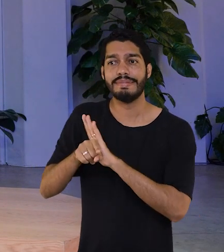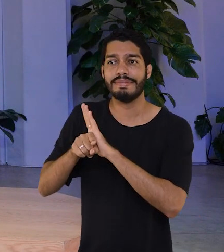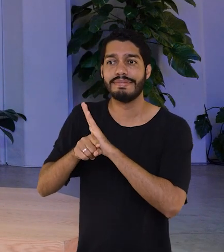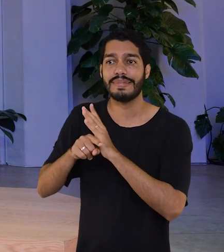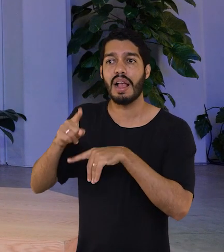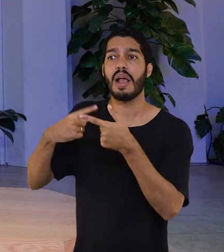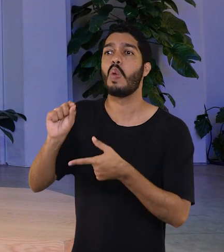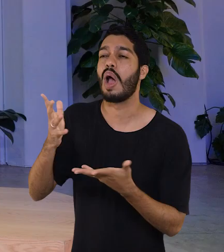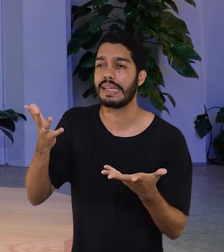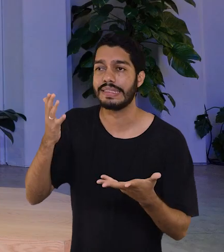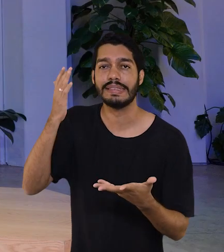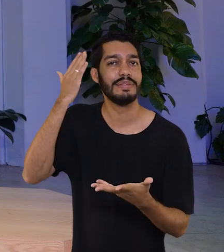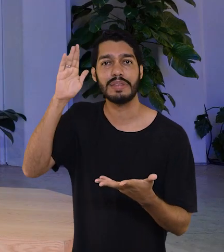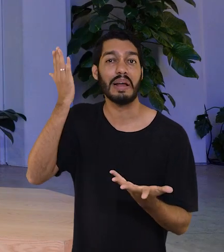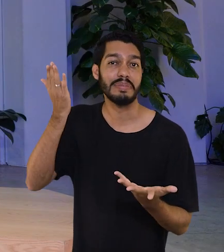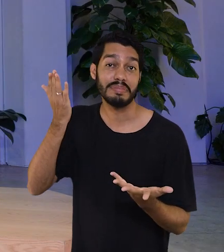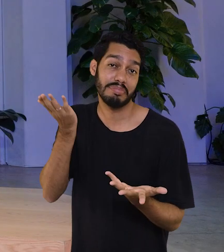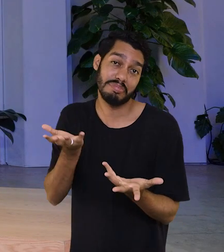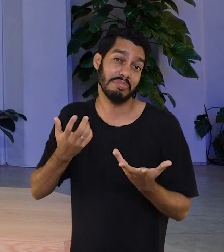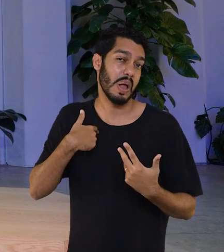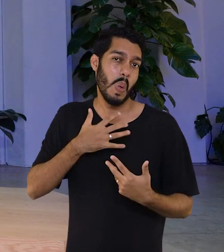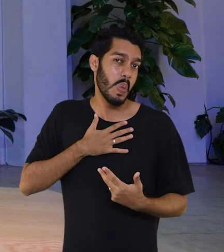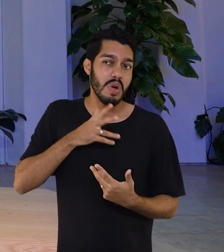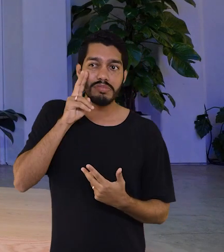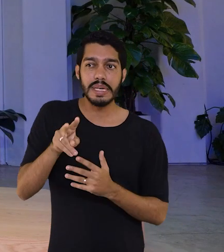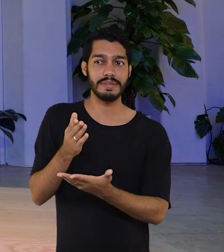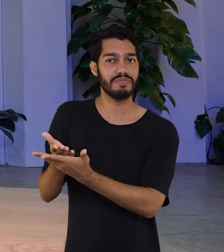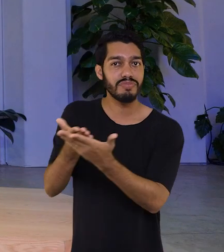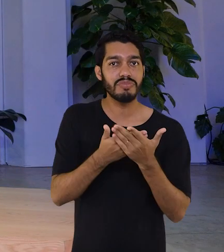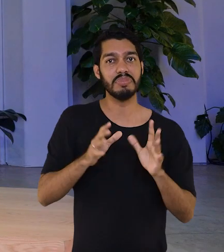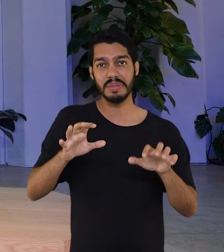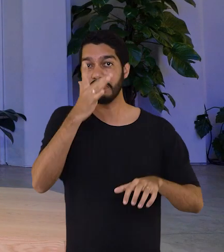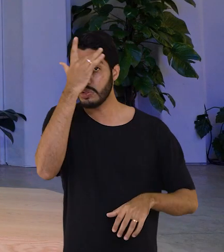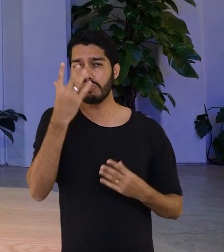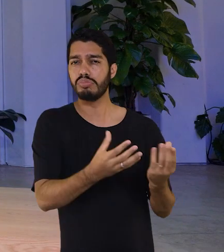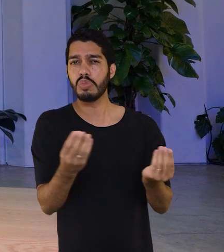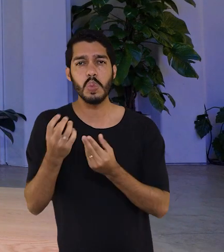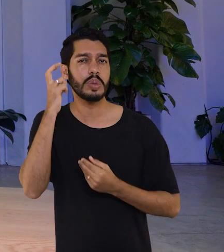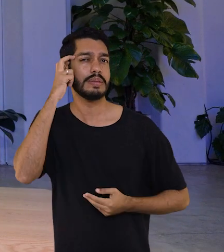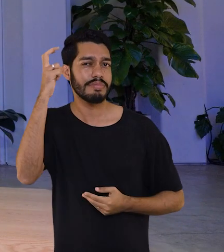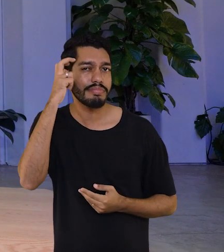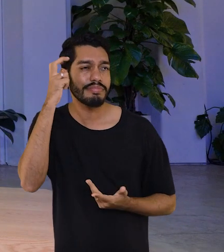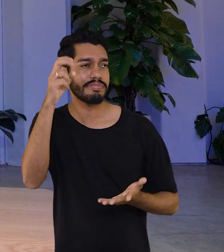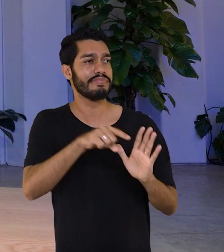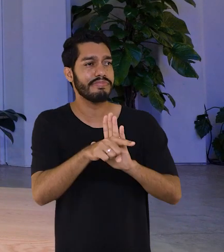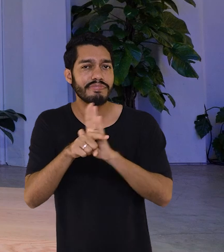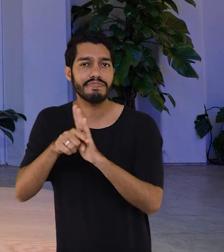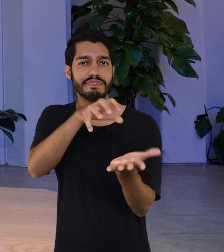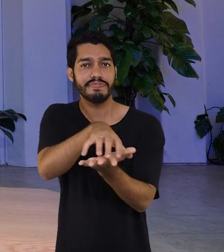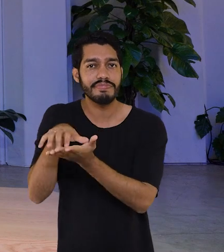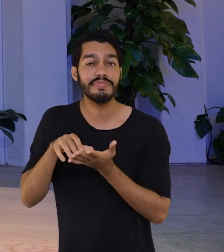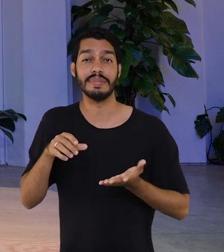experts que a gente conhece, ninguém pode falar o que vai acontecer ou o que não vai. Eu gosto de ver dessa forma, assim, que tem muita gente inteligente, tem muitos centros,